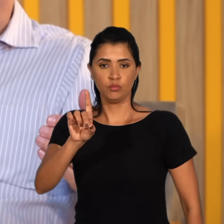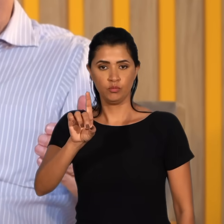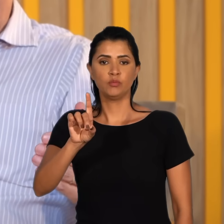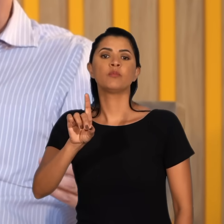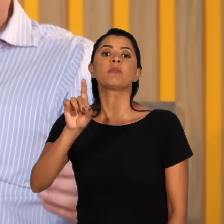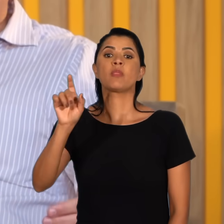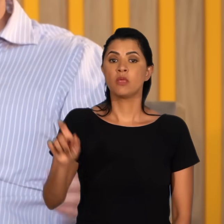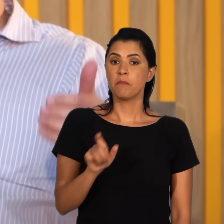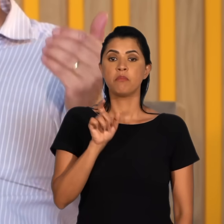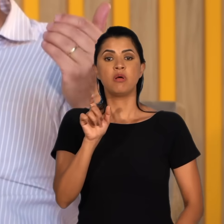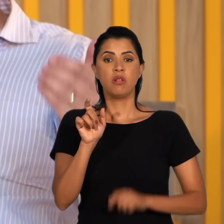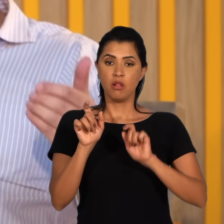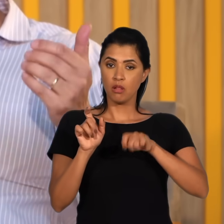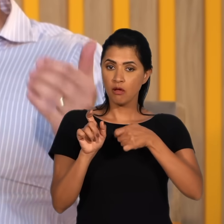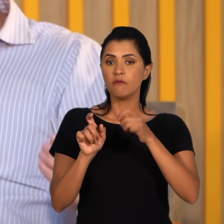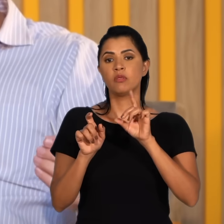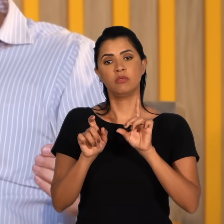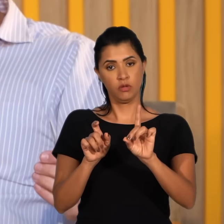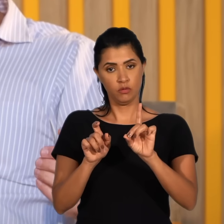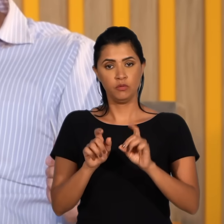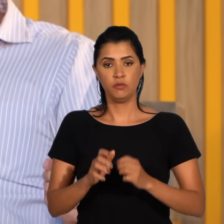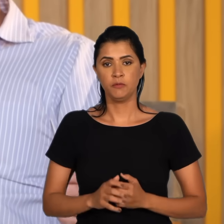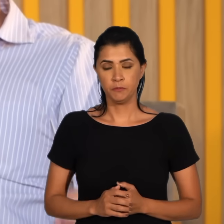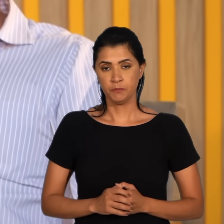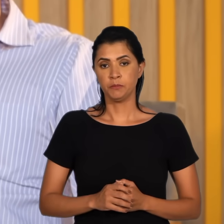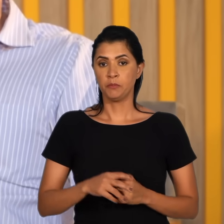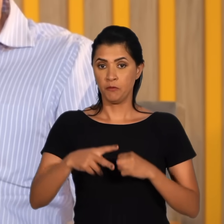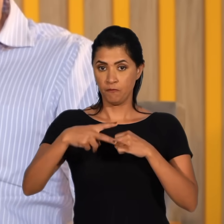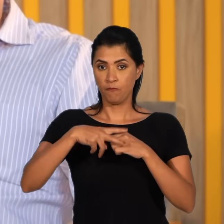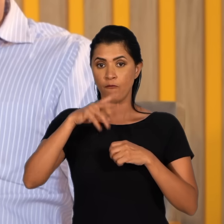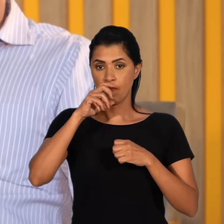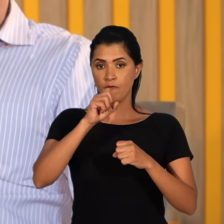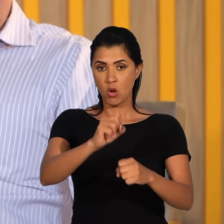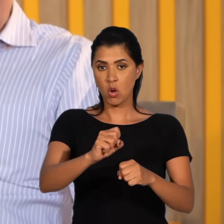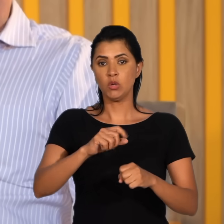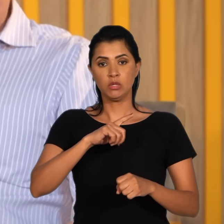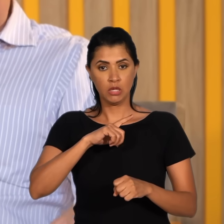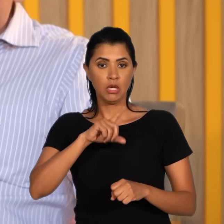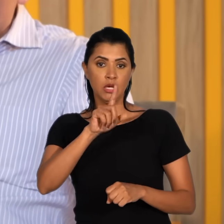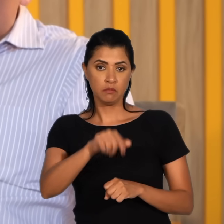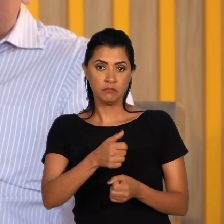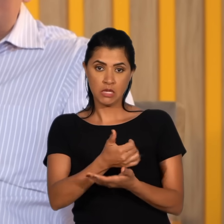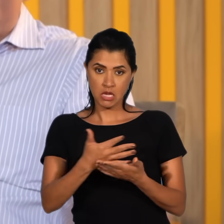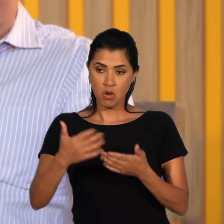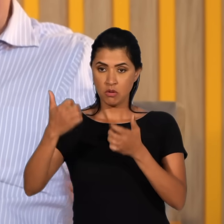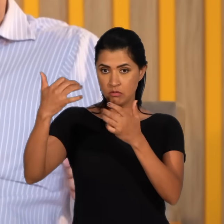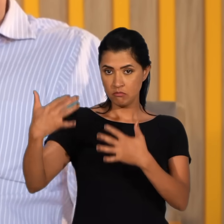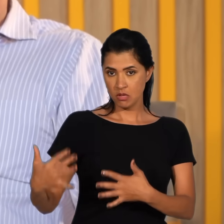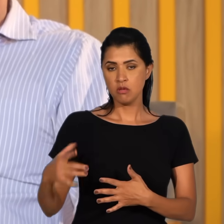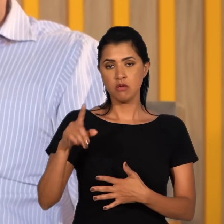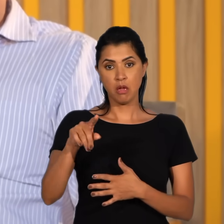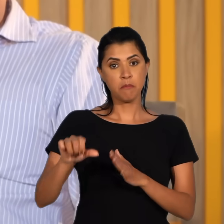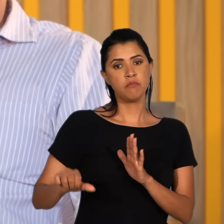Deus e a palavra era Deus muito forte Esse verso e nós temos aqui que a lição o autor